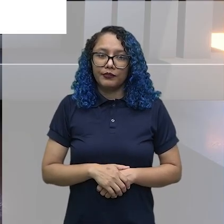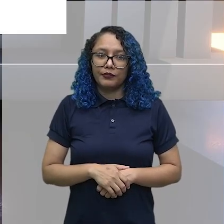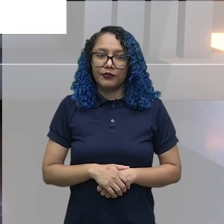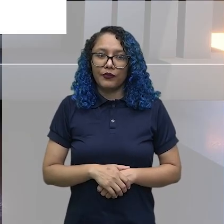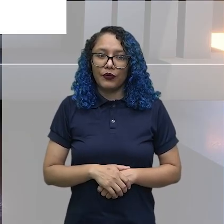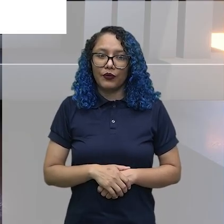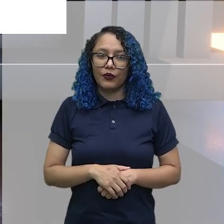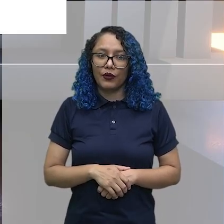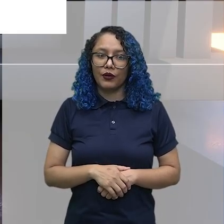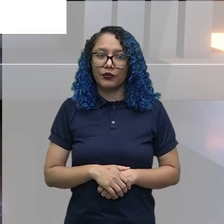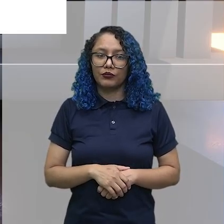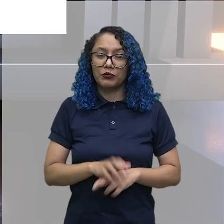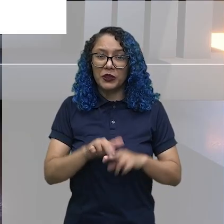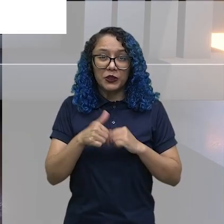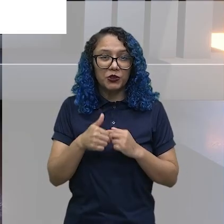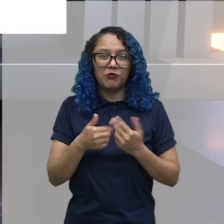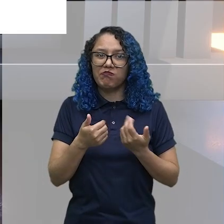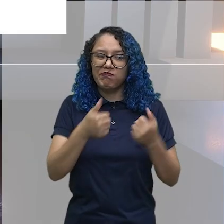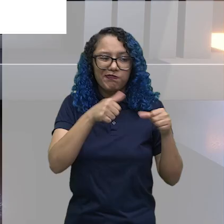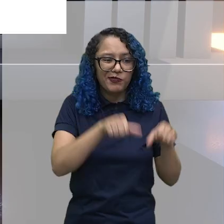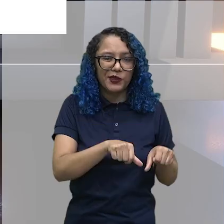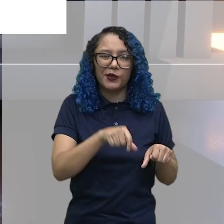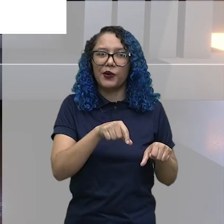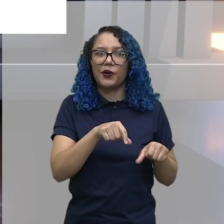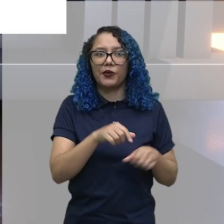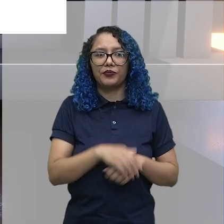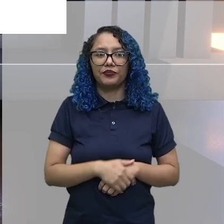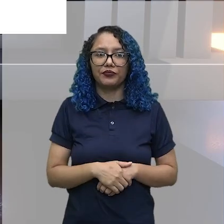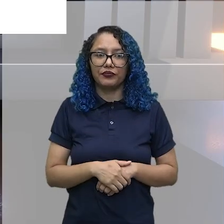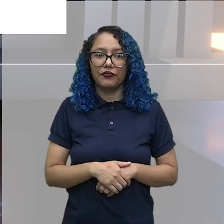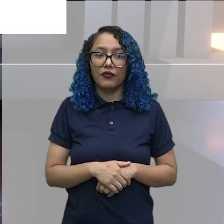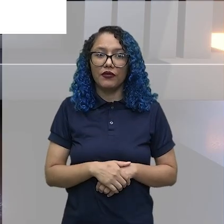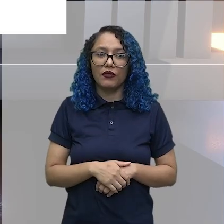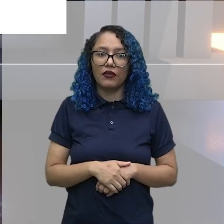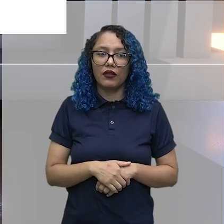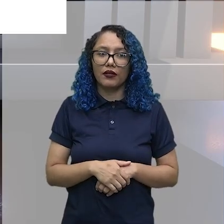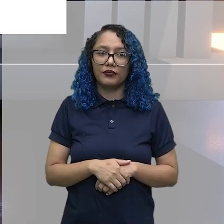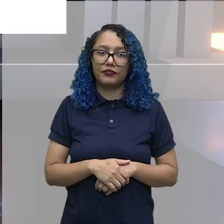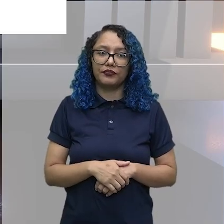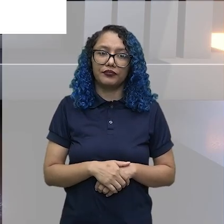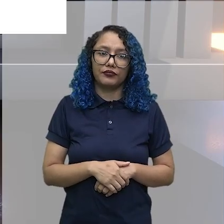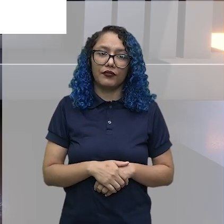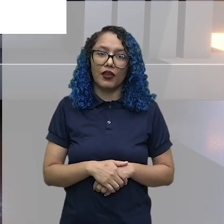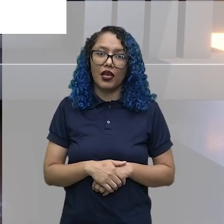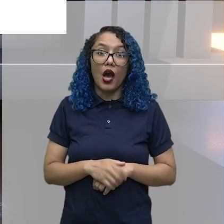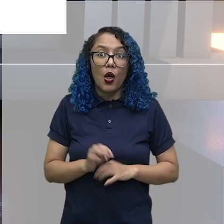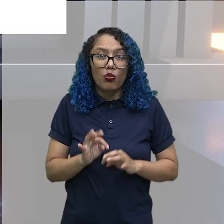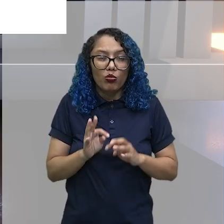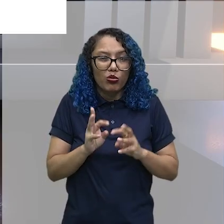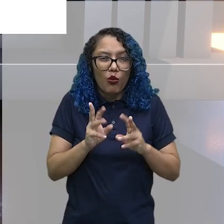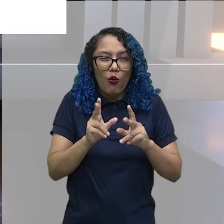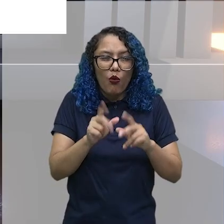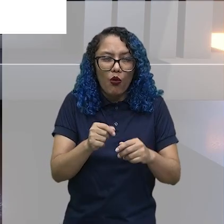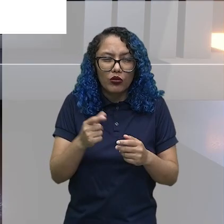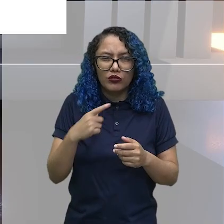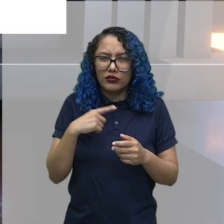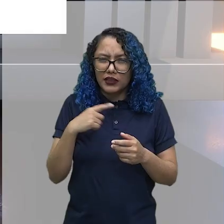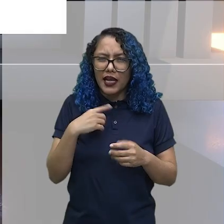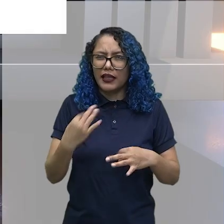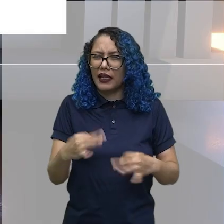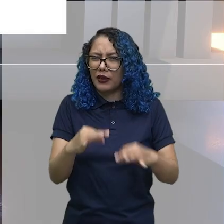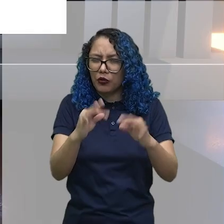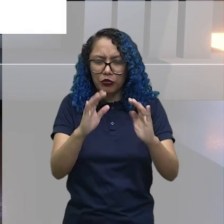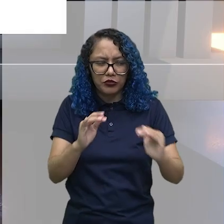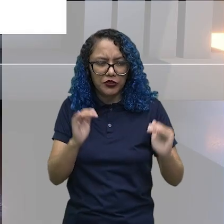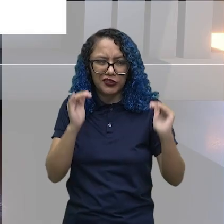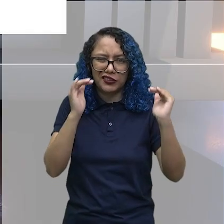agrava a situação, o fato que nem todos têm acesso, né, a essa tecnologia, aos serviços modernos